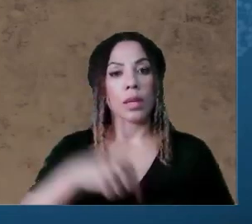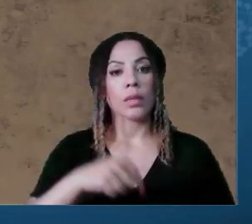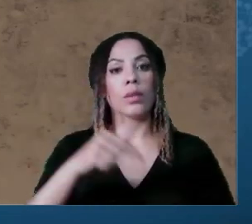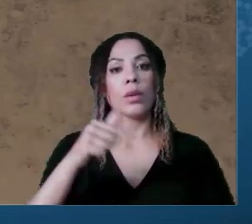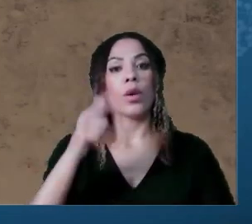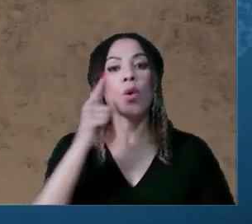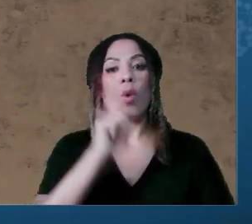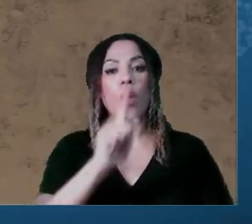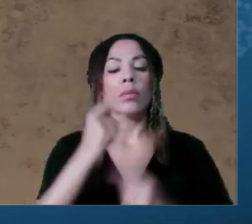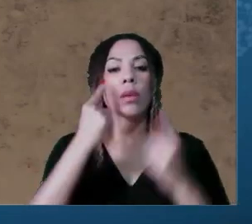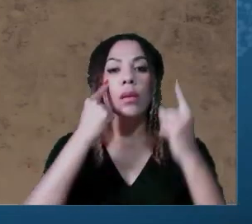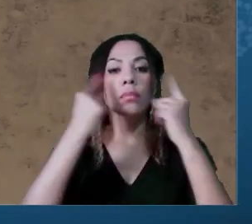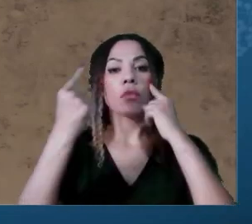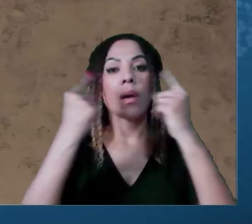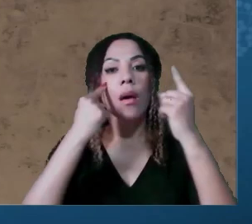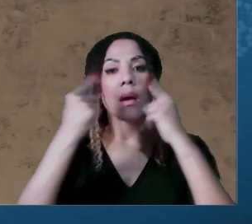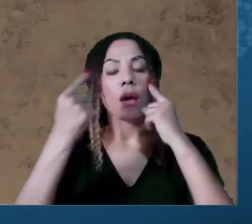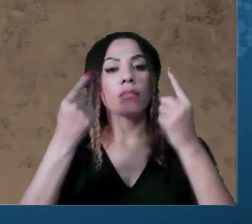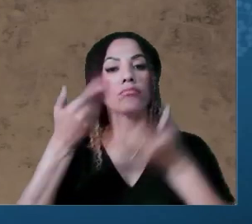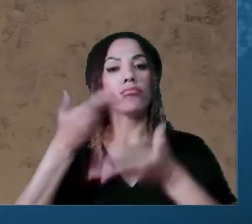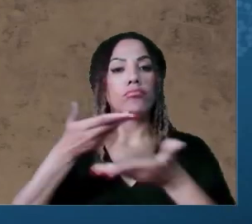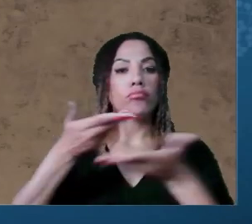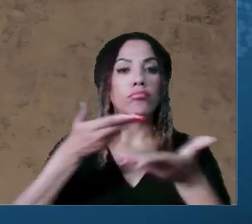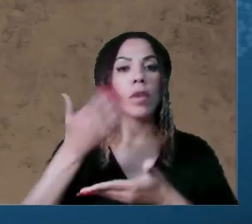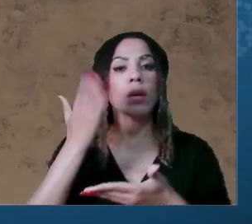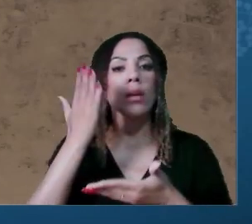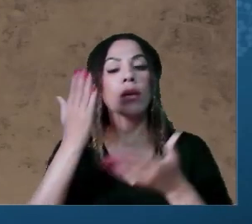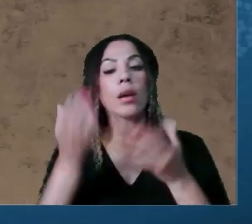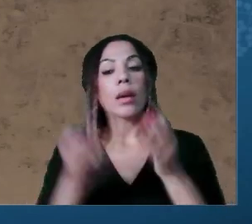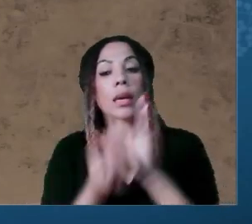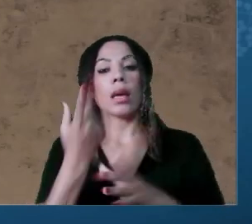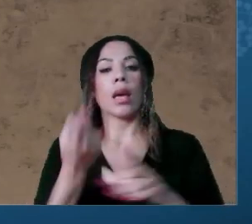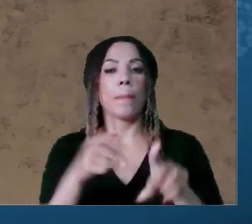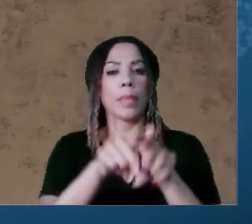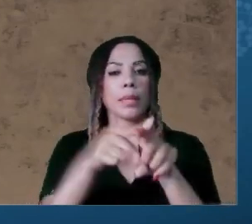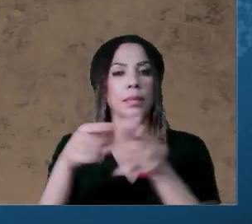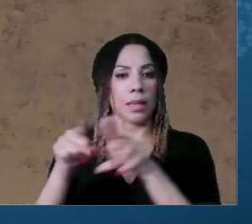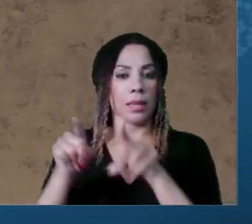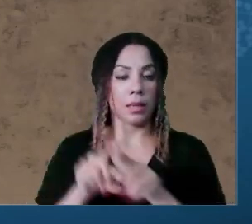trocarem ideias e estabelecerem parcerias e tudo mais. Mas